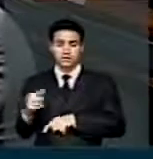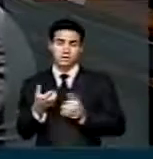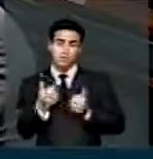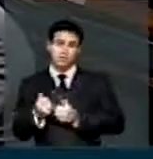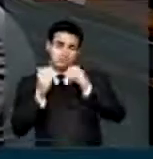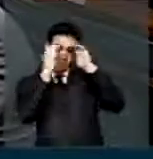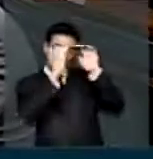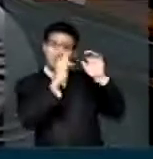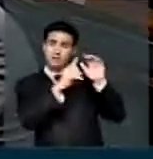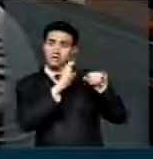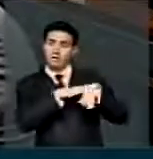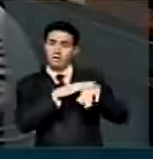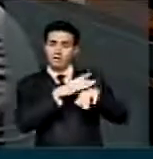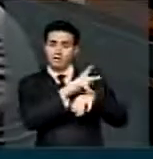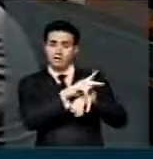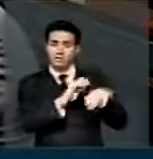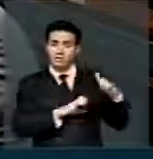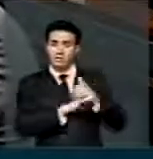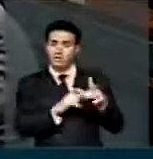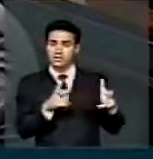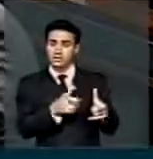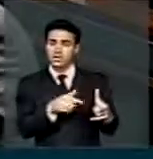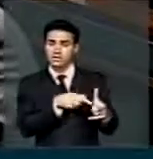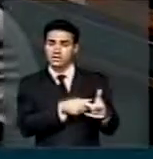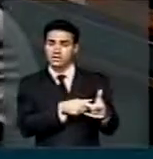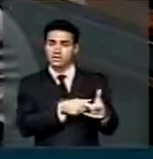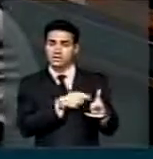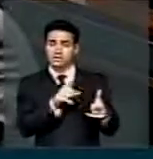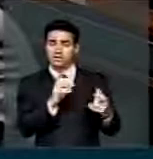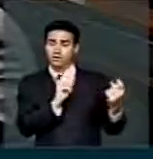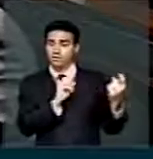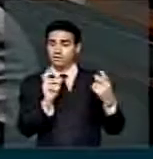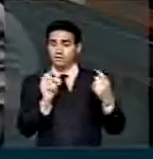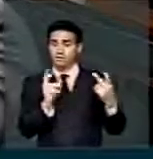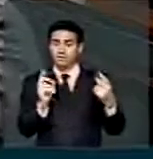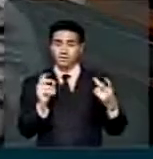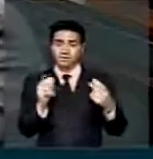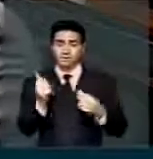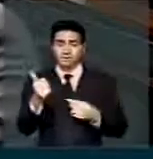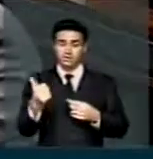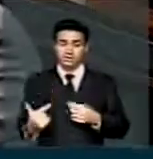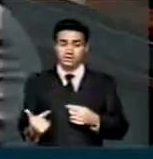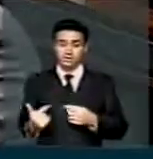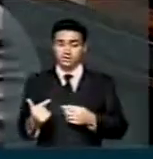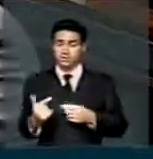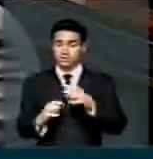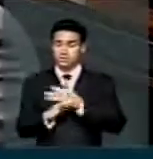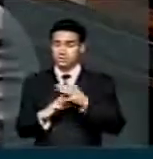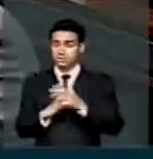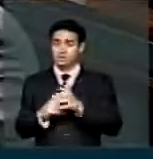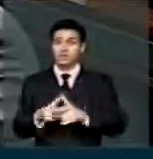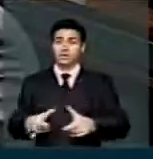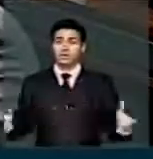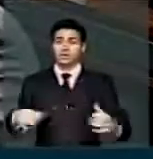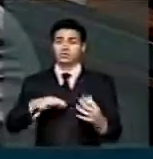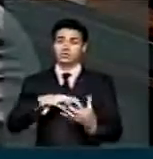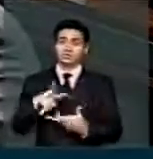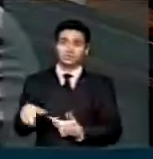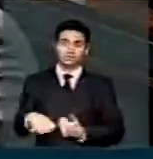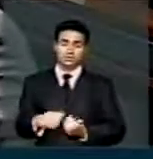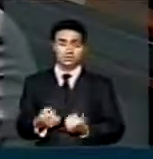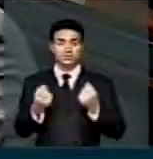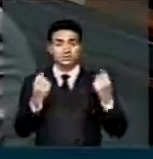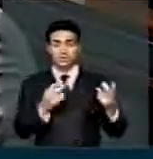da sócia, uma pequenininha, que vendeu para a potente 12ª empresa à época do mundo,